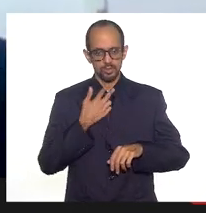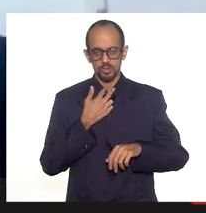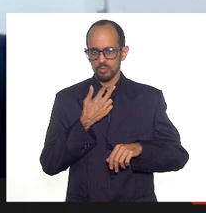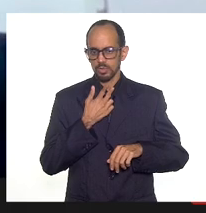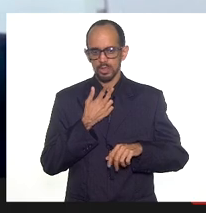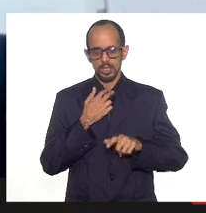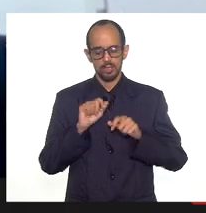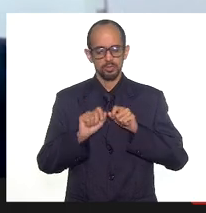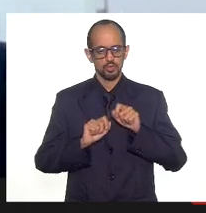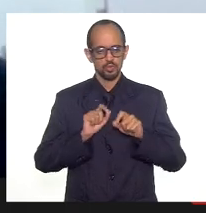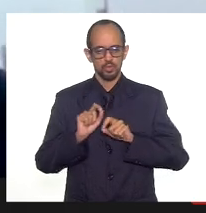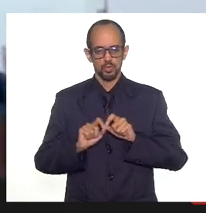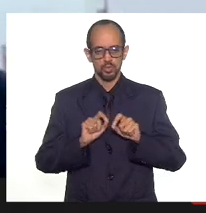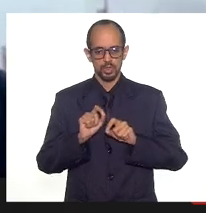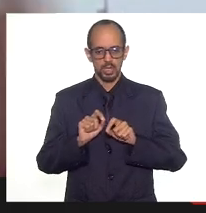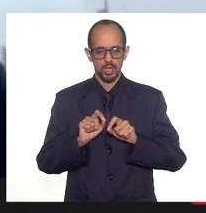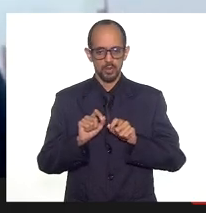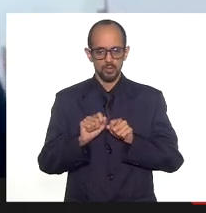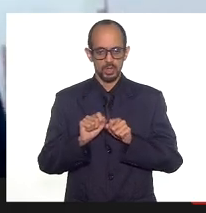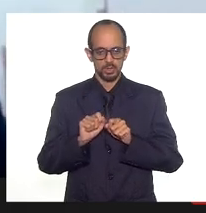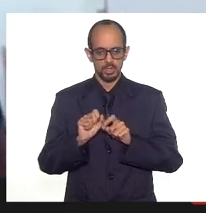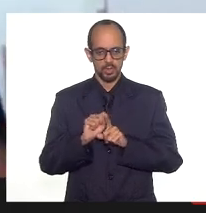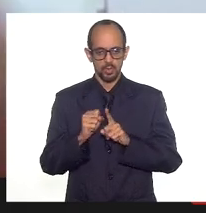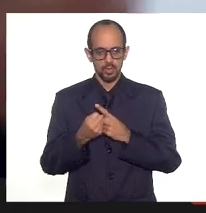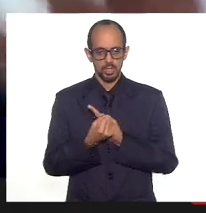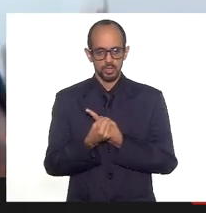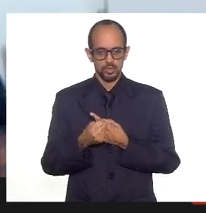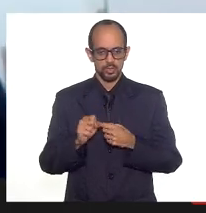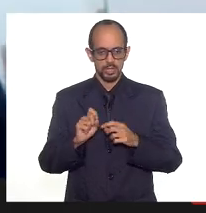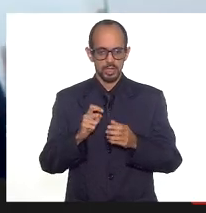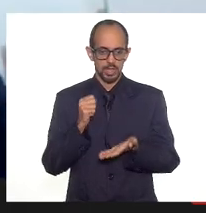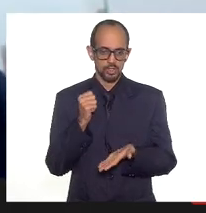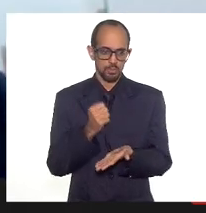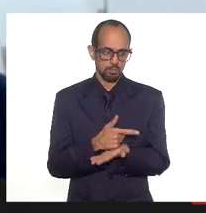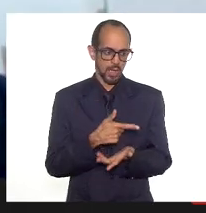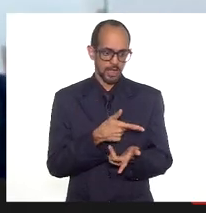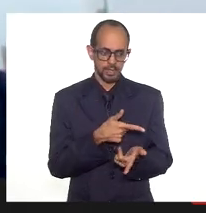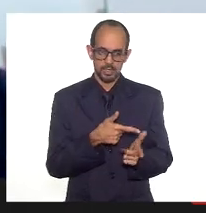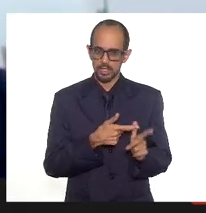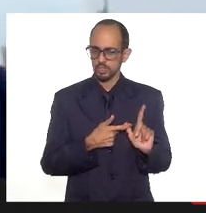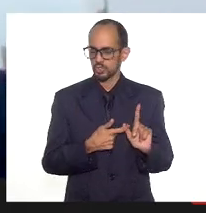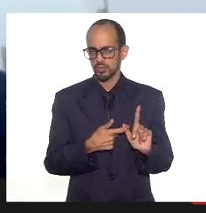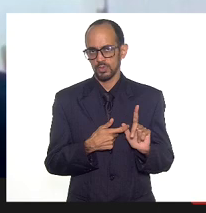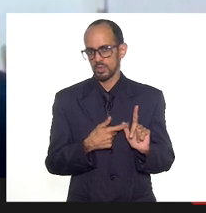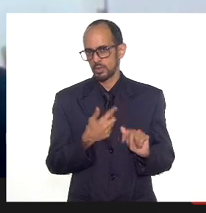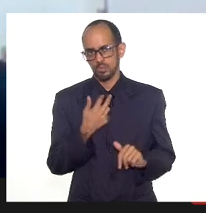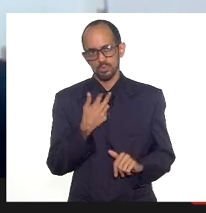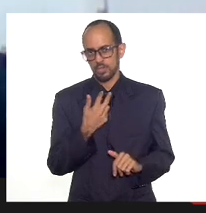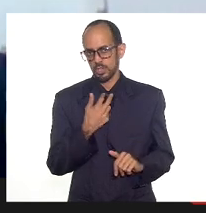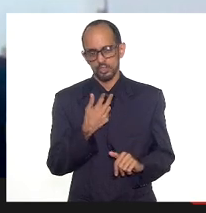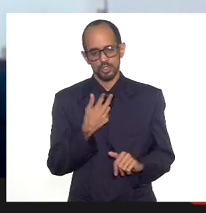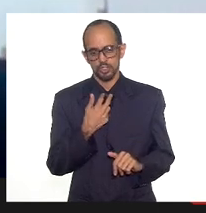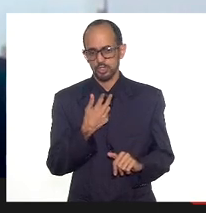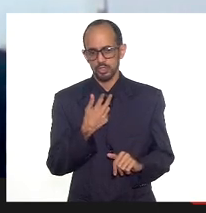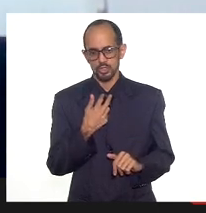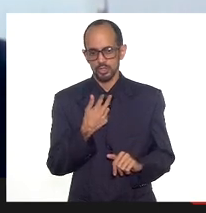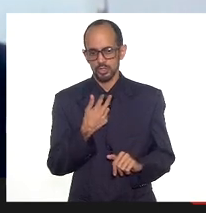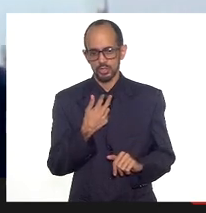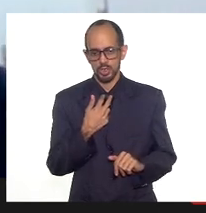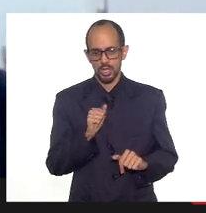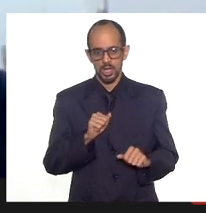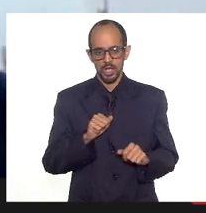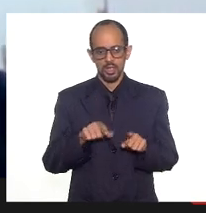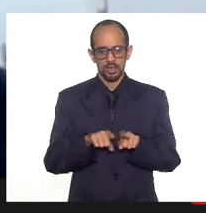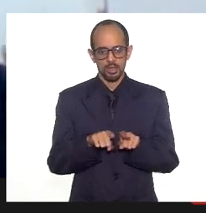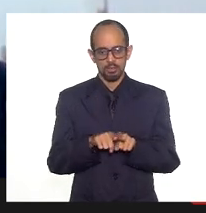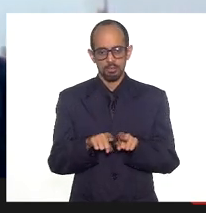isso de forma com que a sociedade toda pague essa conta, né? Como é que a gente vai estruturar esse processo? Quando, novamente, quando a gente fala de criação de